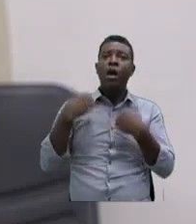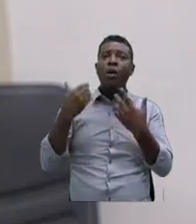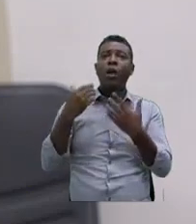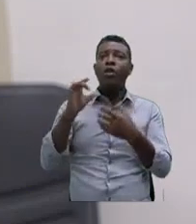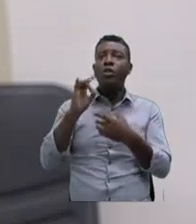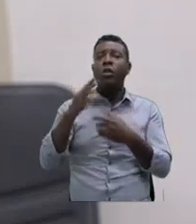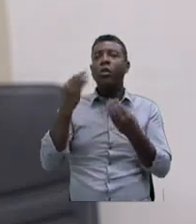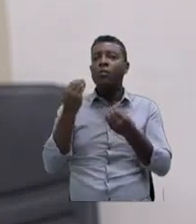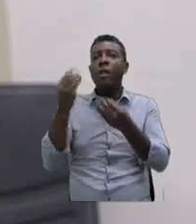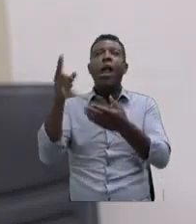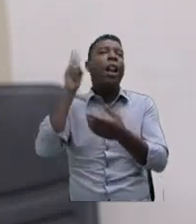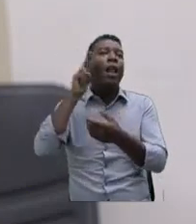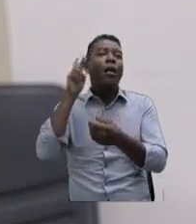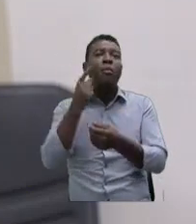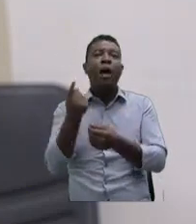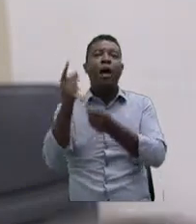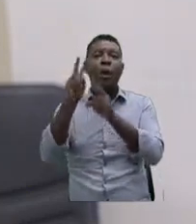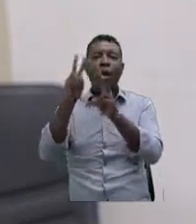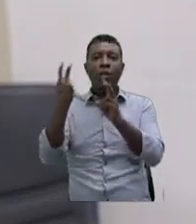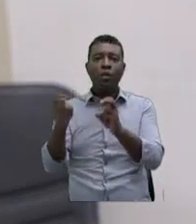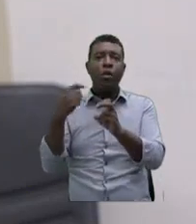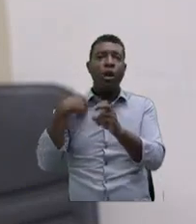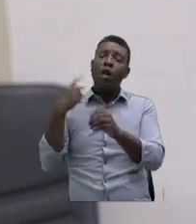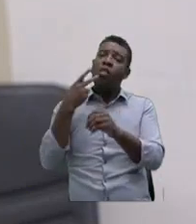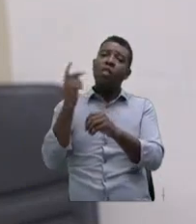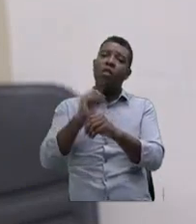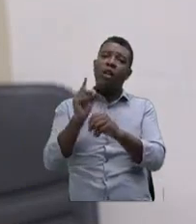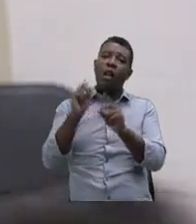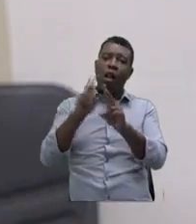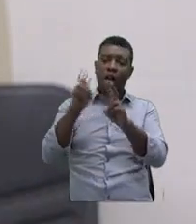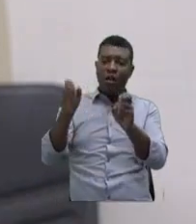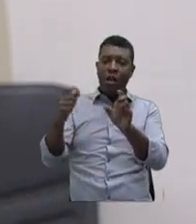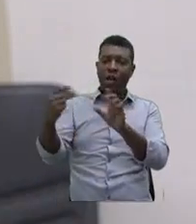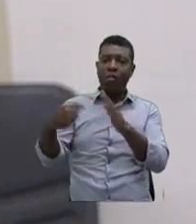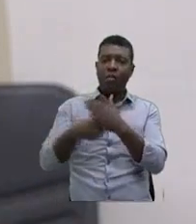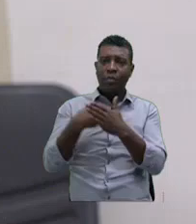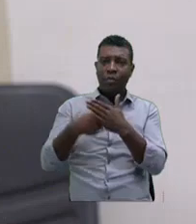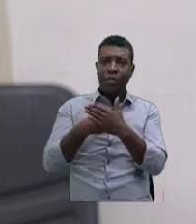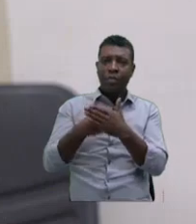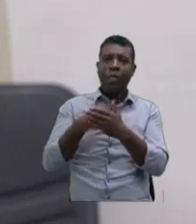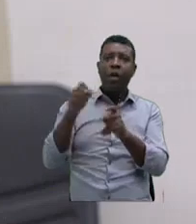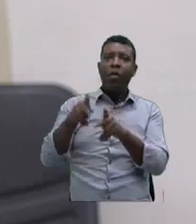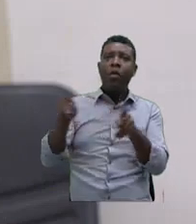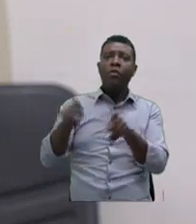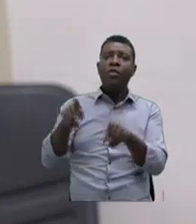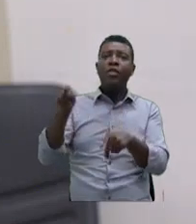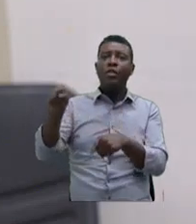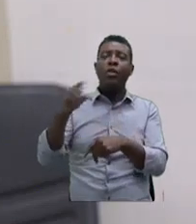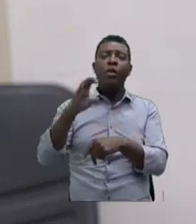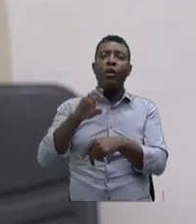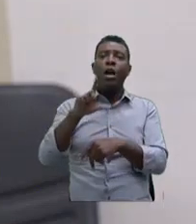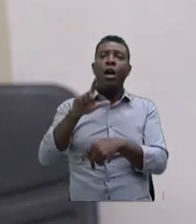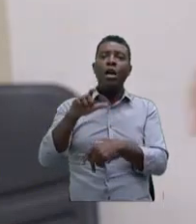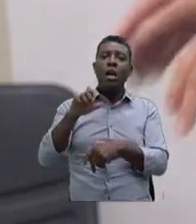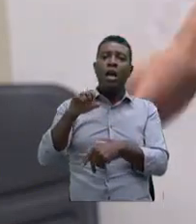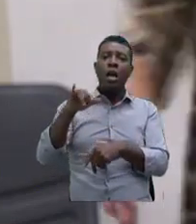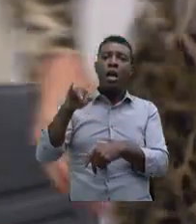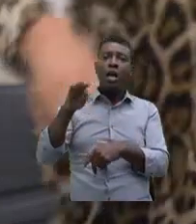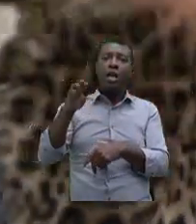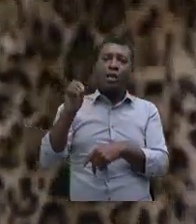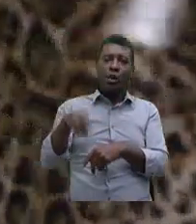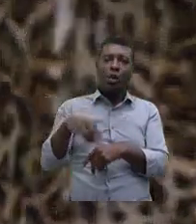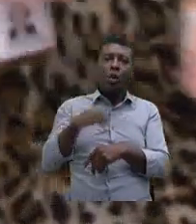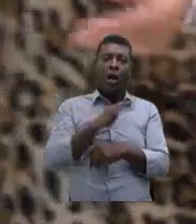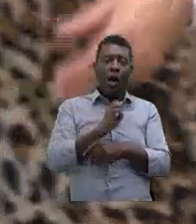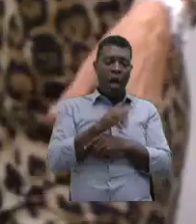que eu não falei também das indagações do deputado professor Cleito, é que a Embratur esteve e está,